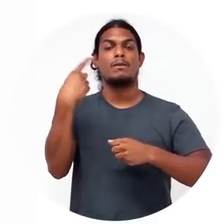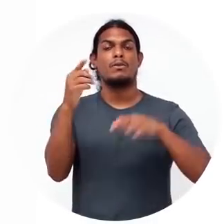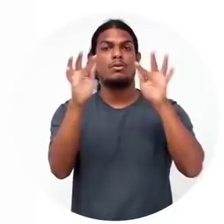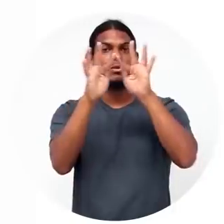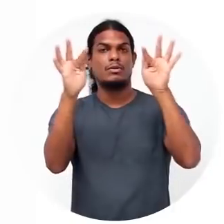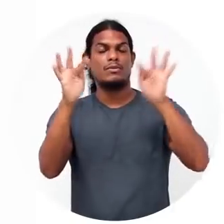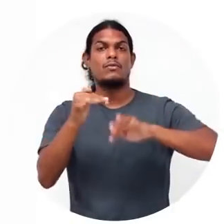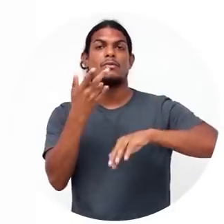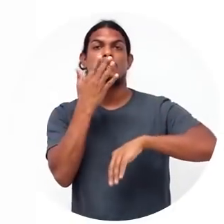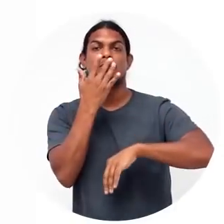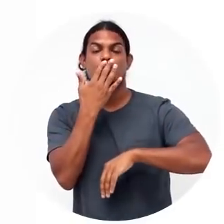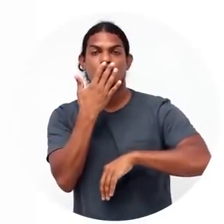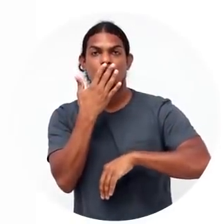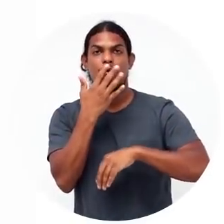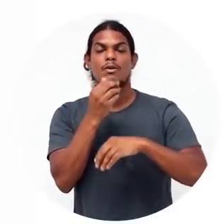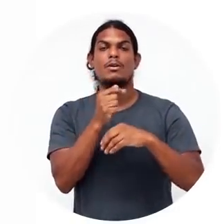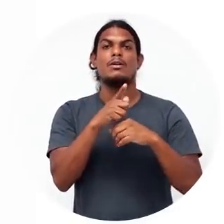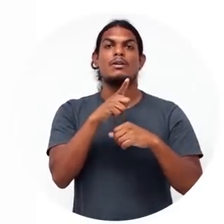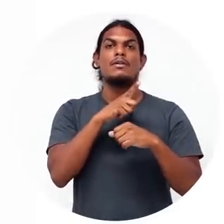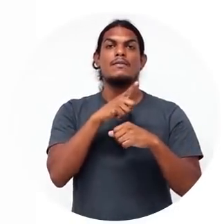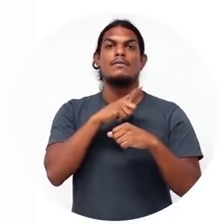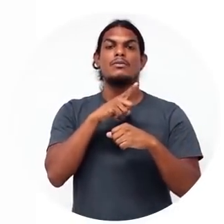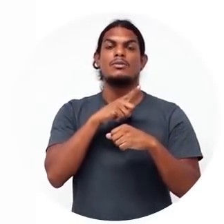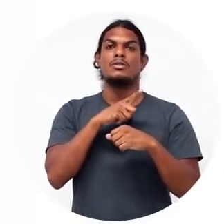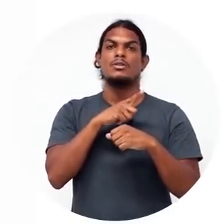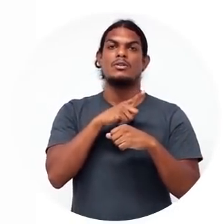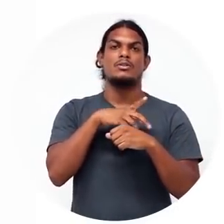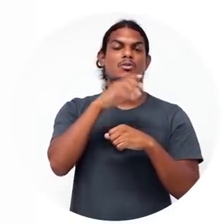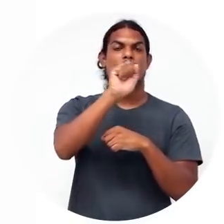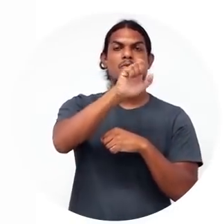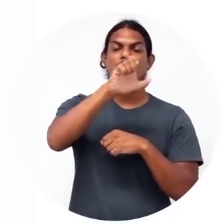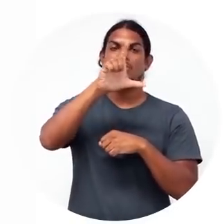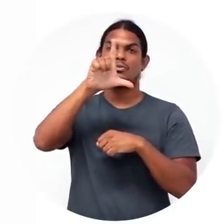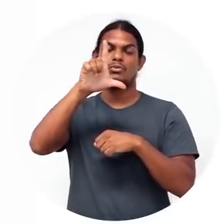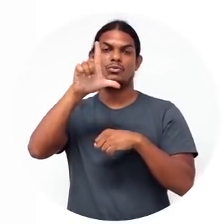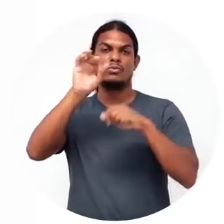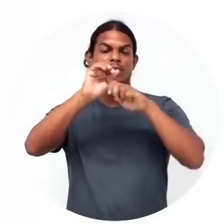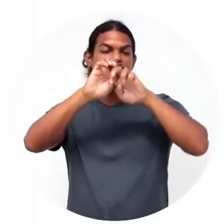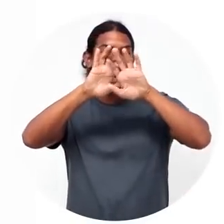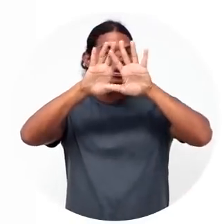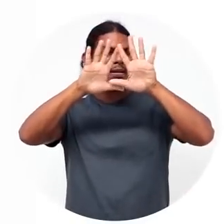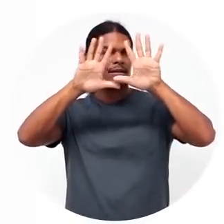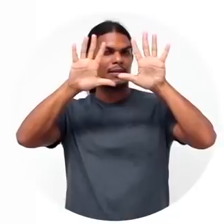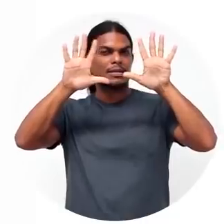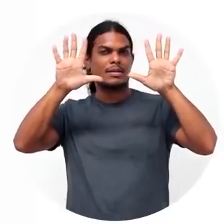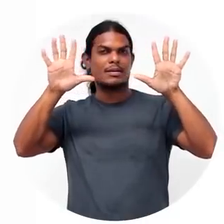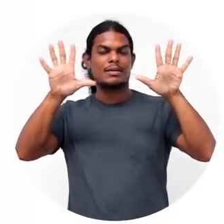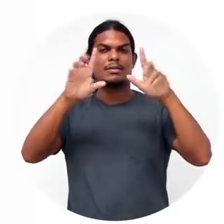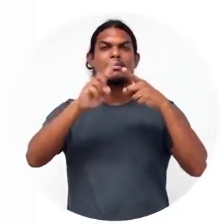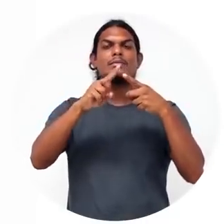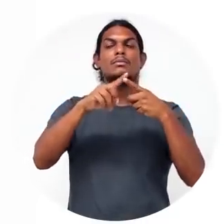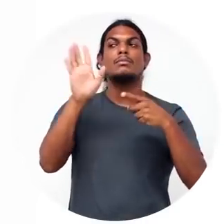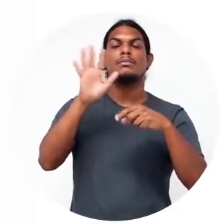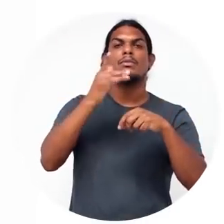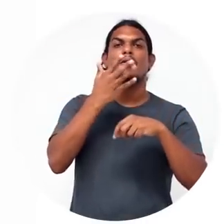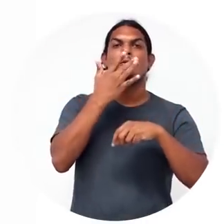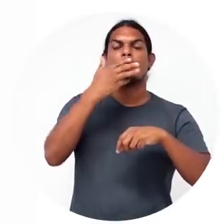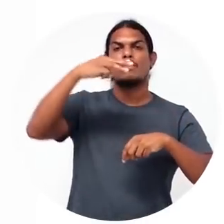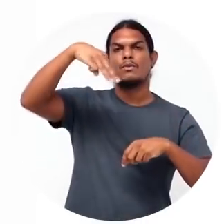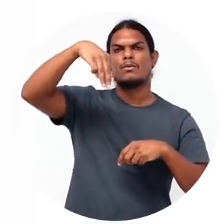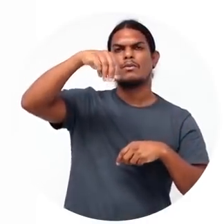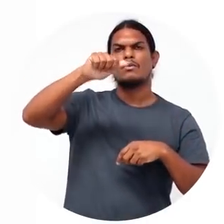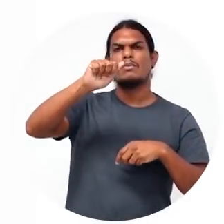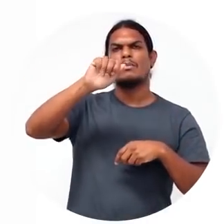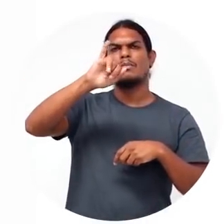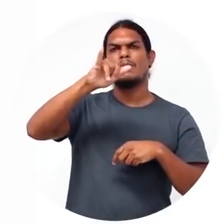outra composição de cor primária. Aí eu vou ter o cian ou ciano, né? O magenta e